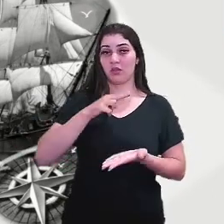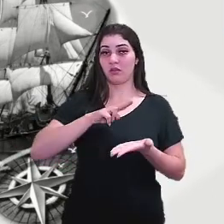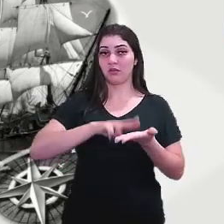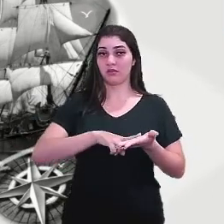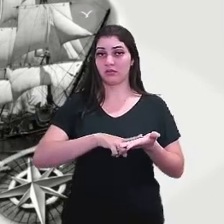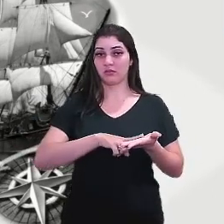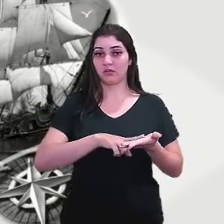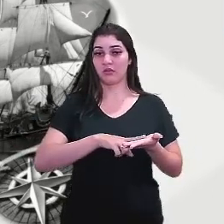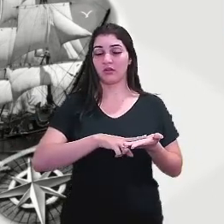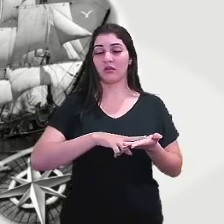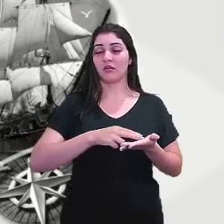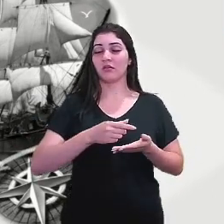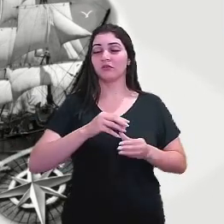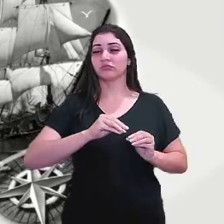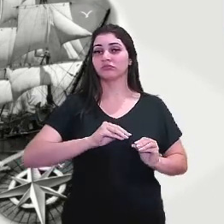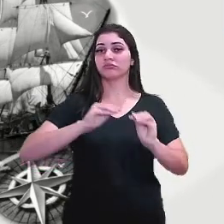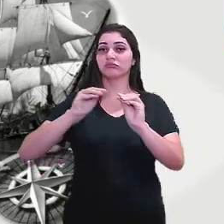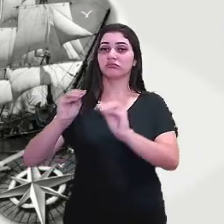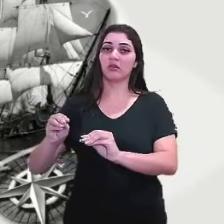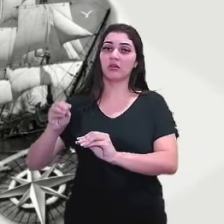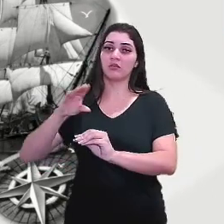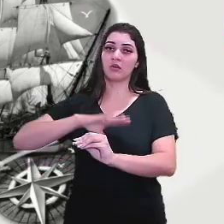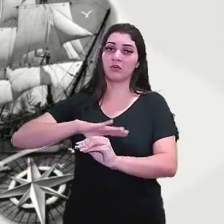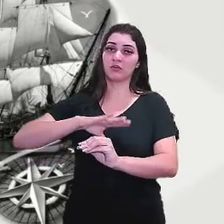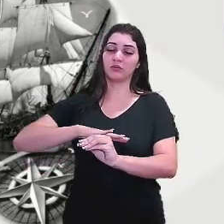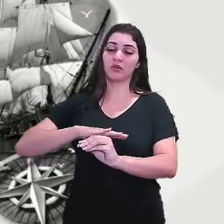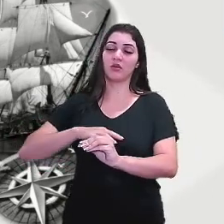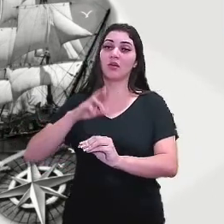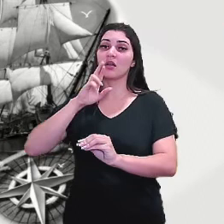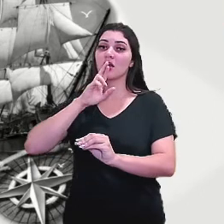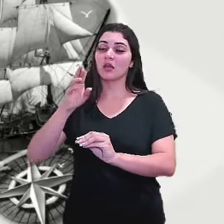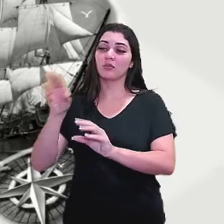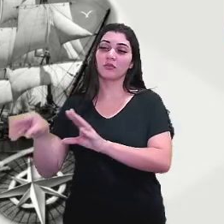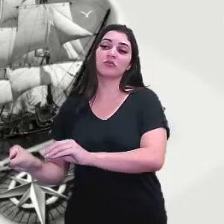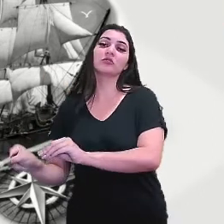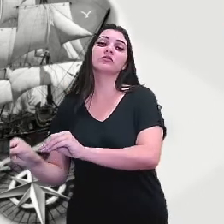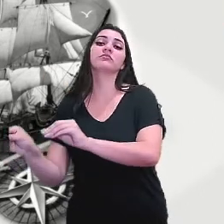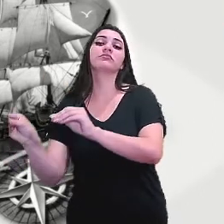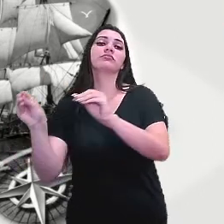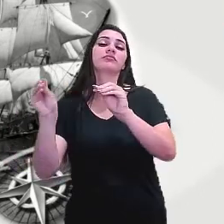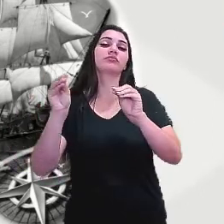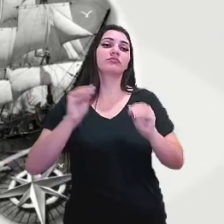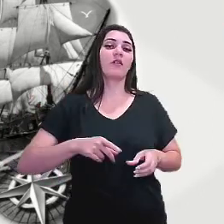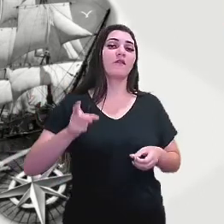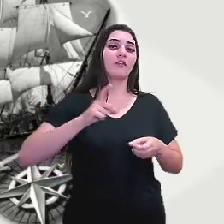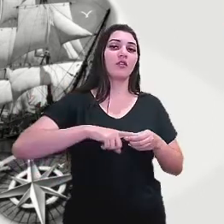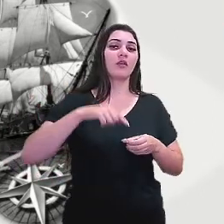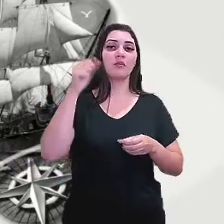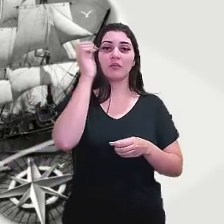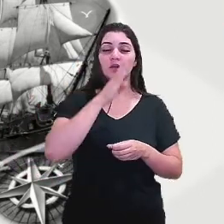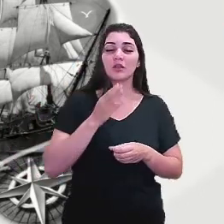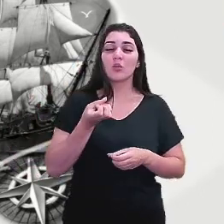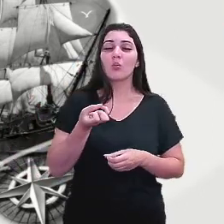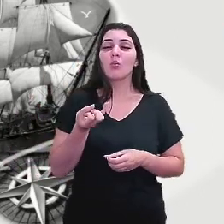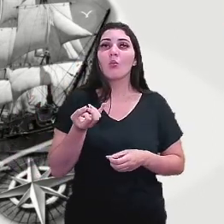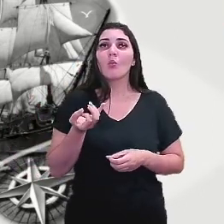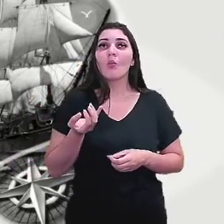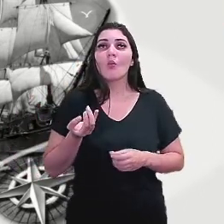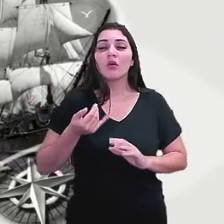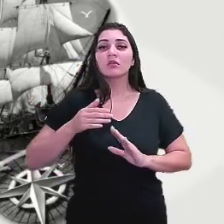exemplo, vai para Portugal, a resposta da pessoa vai sair de Portugal e vai voltar para o Brasil. Então, quanto tempo de percurso duraria